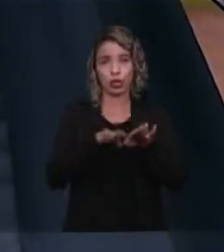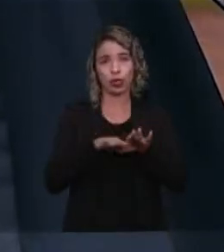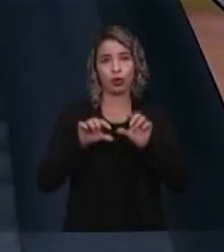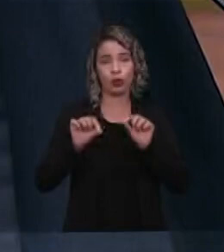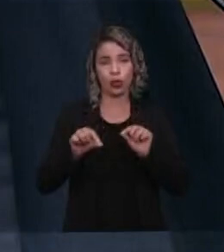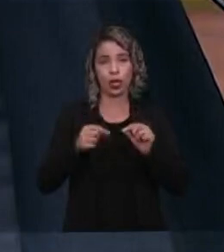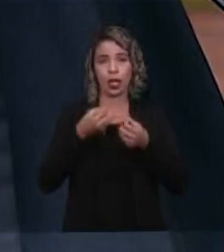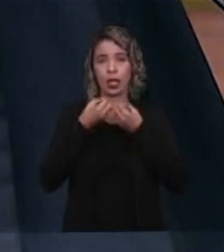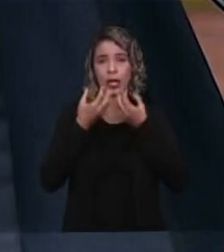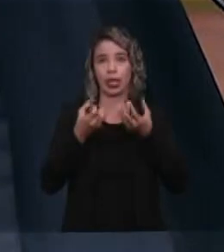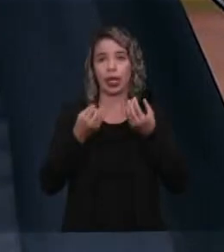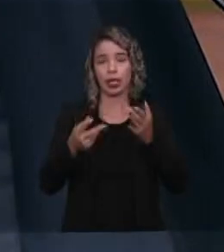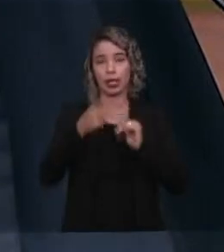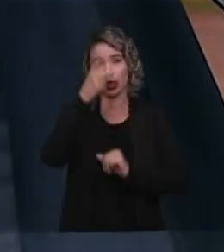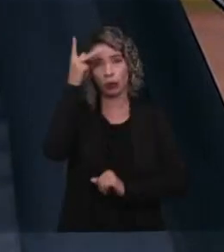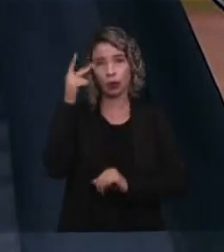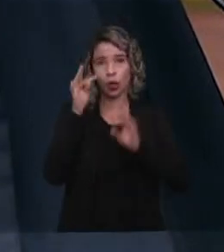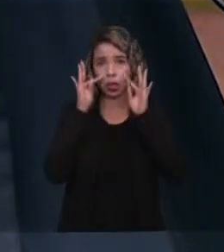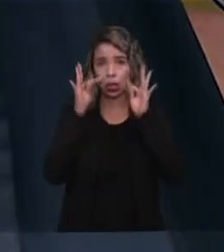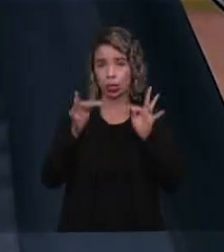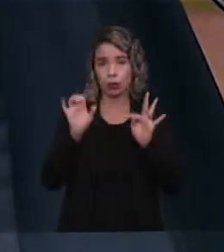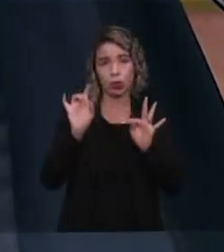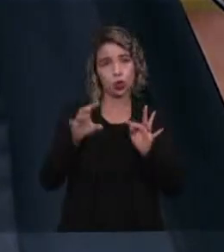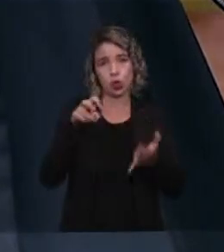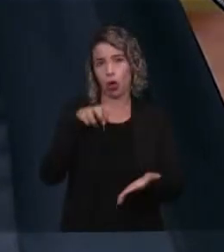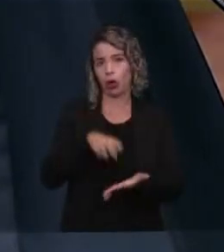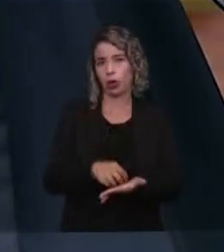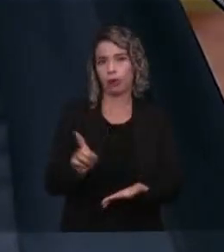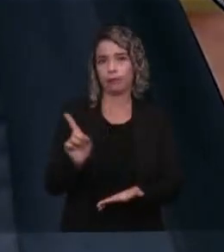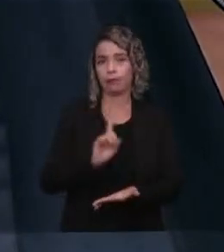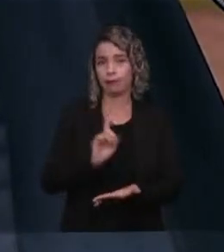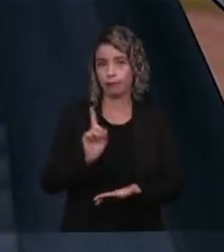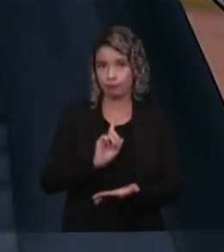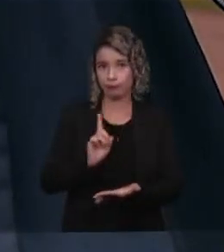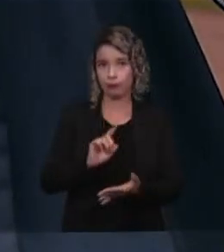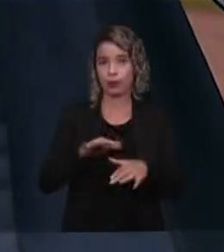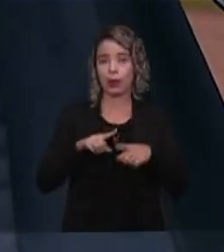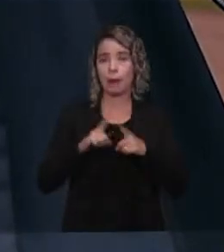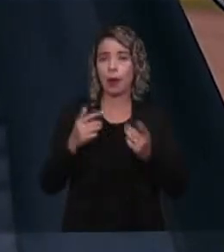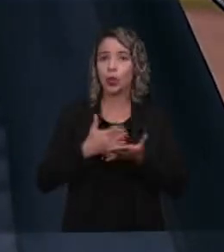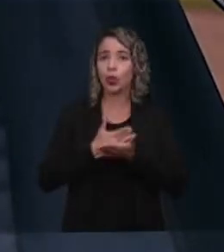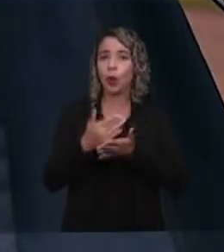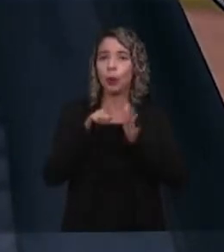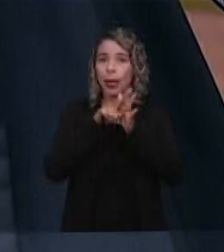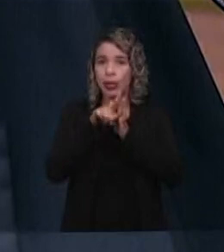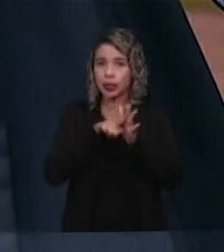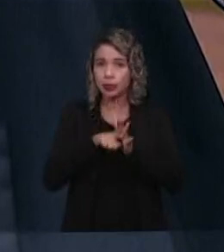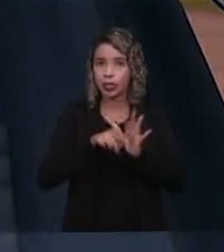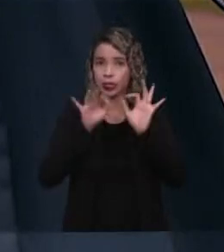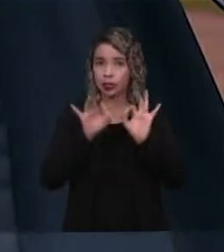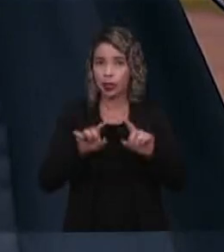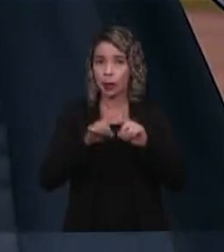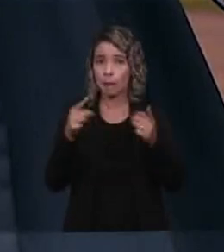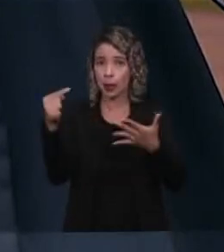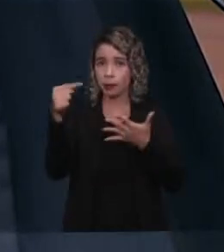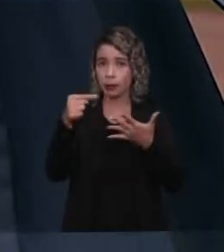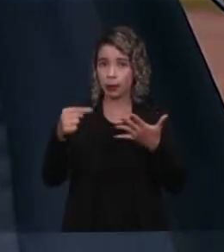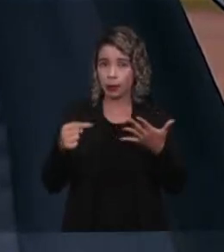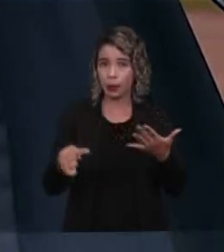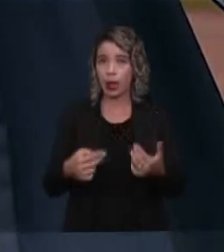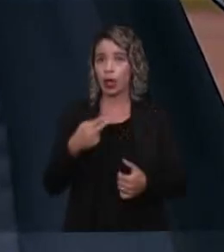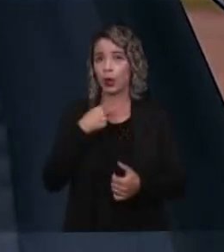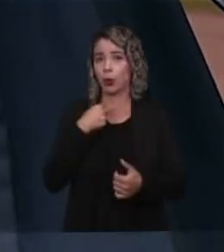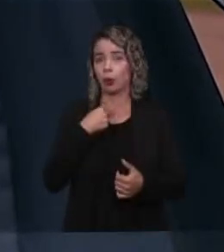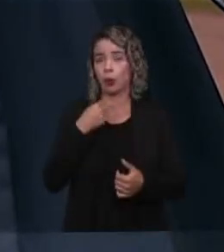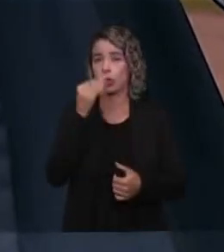são aptas a fundamentar juízo condenatório, mas suficientes dar início a investigações. Contudo, tais elementos não podem